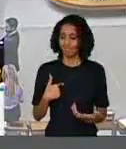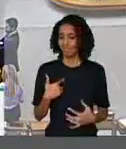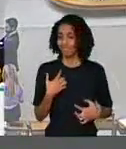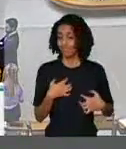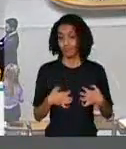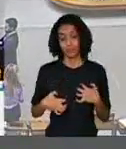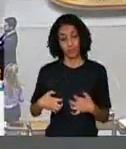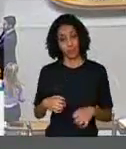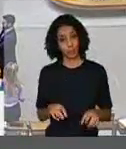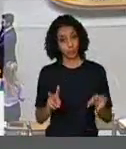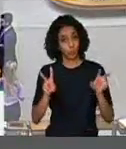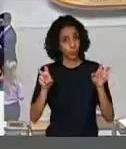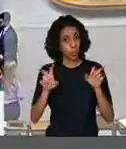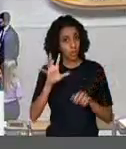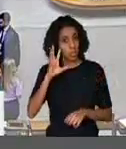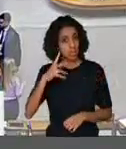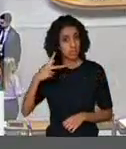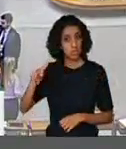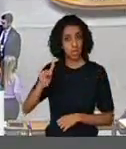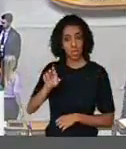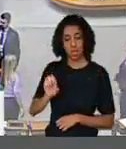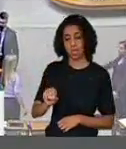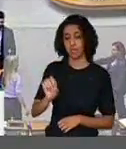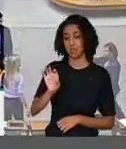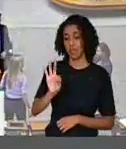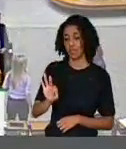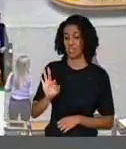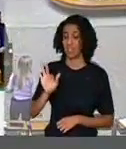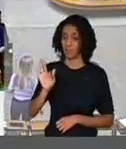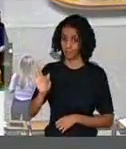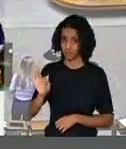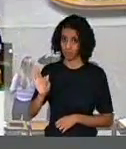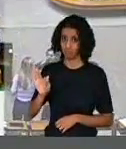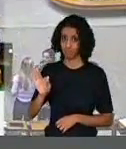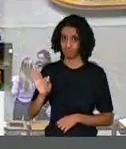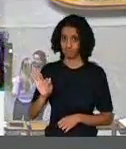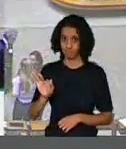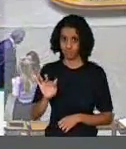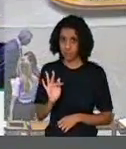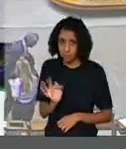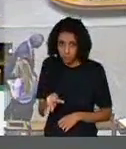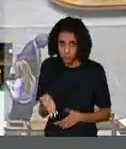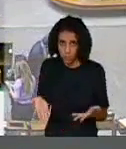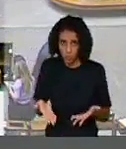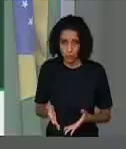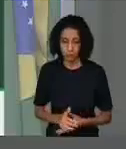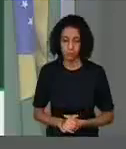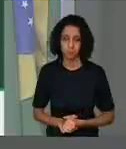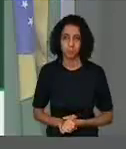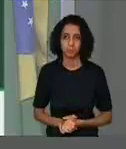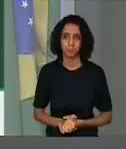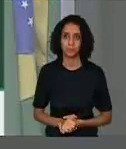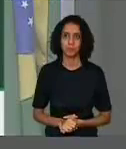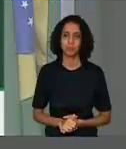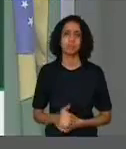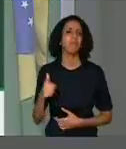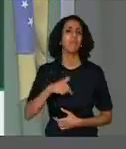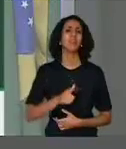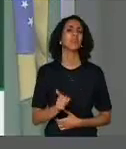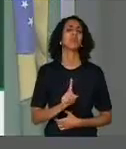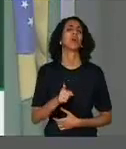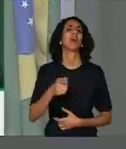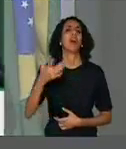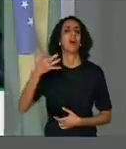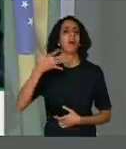sobre a decisão do STF agora mais tarde. E não venho aqui para inflamar os